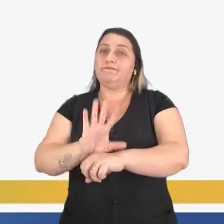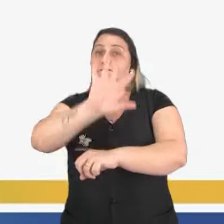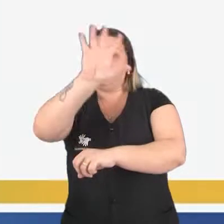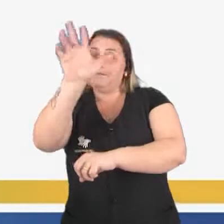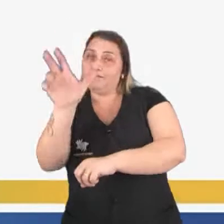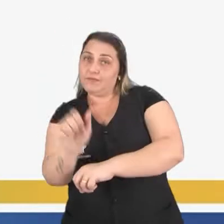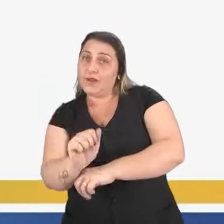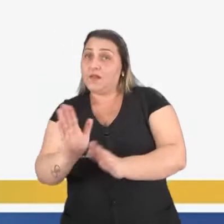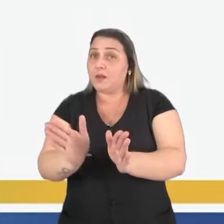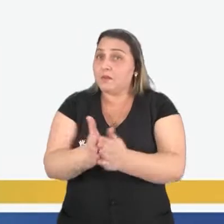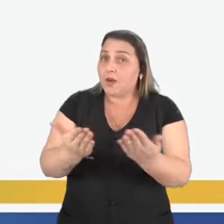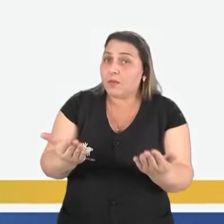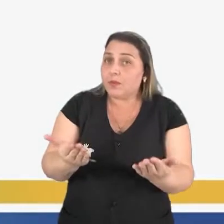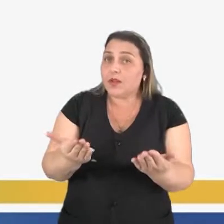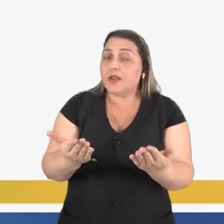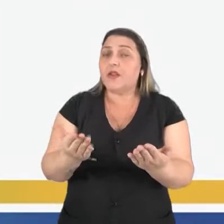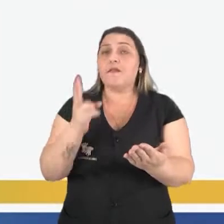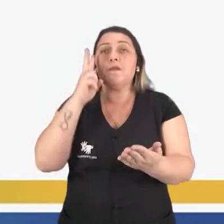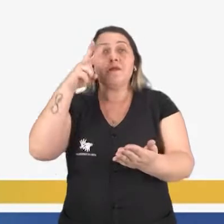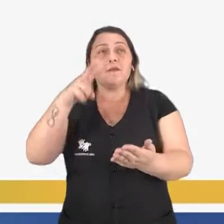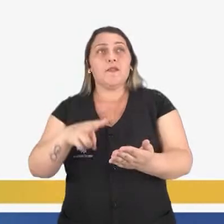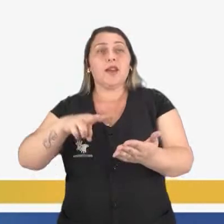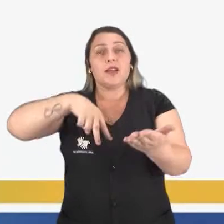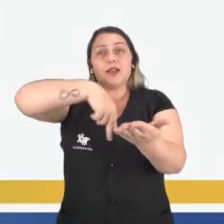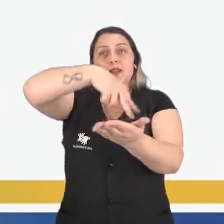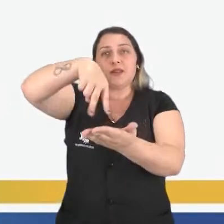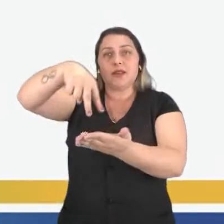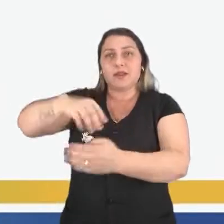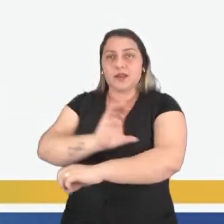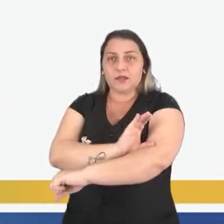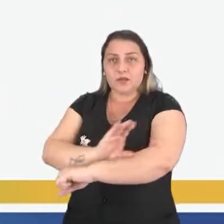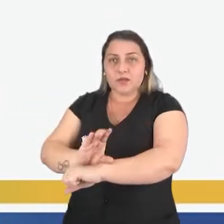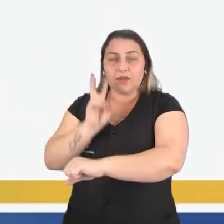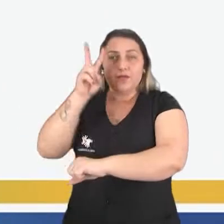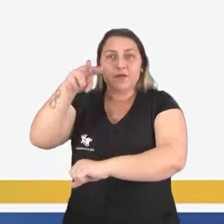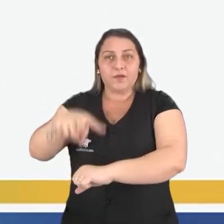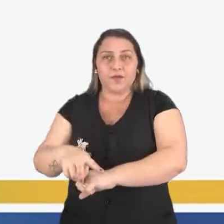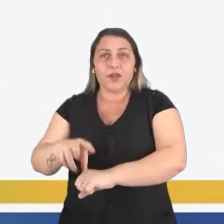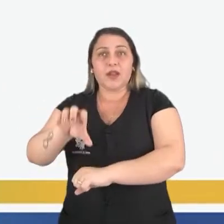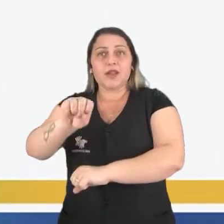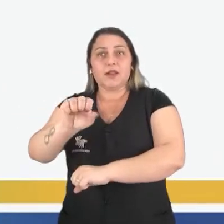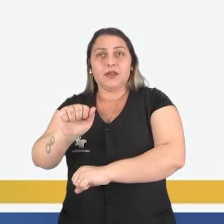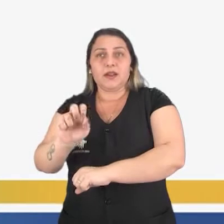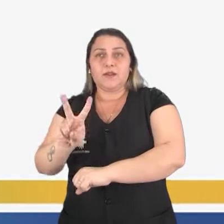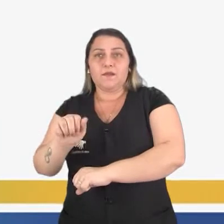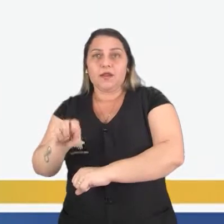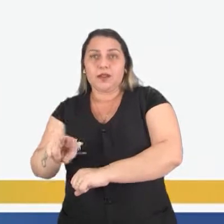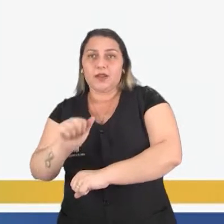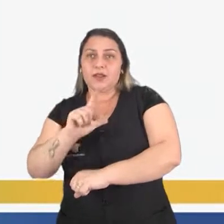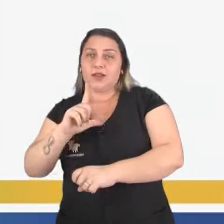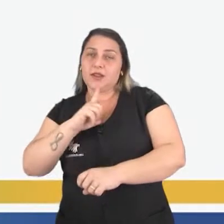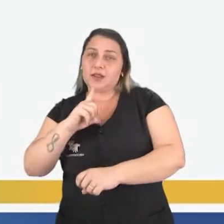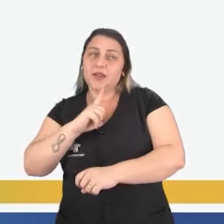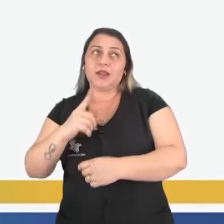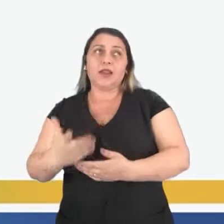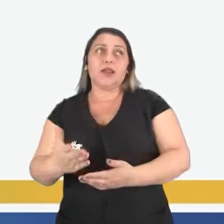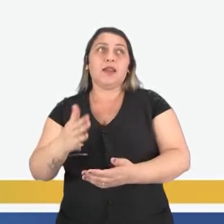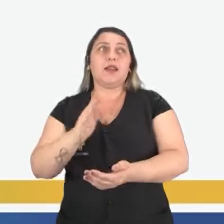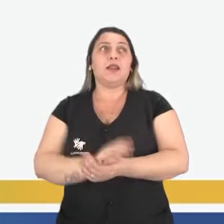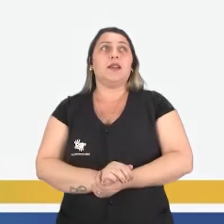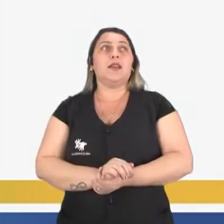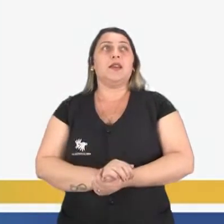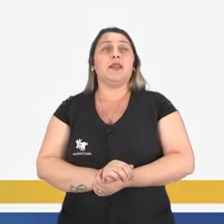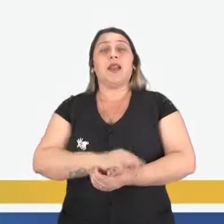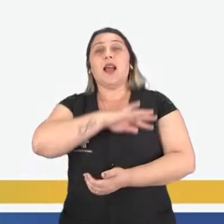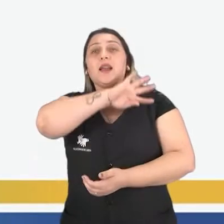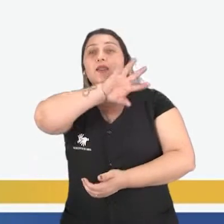a África pobre. Então, veja aí essa dança cultural, veja a savana, que tem lá, onde tem